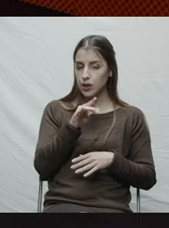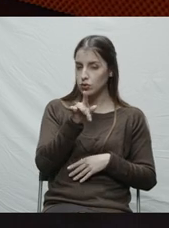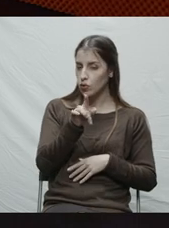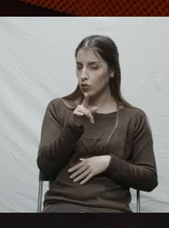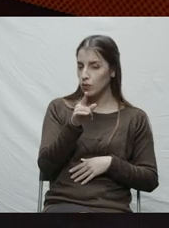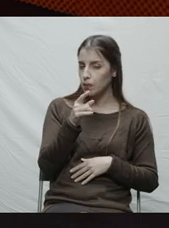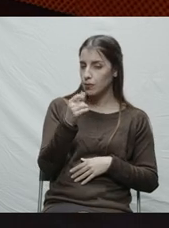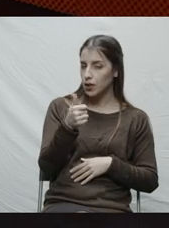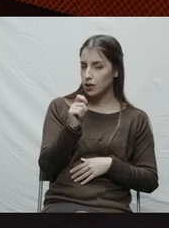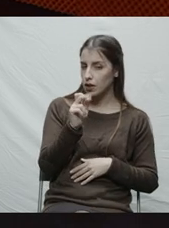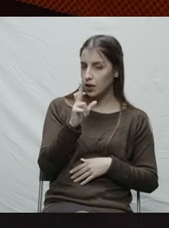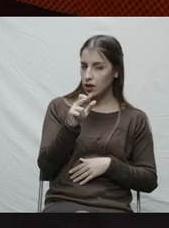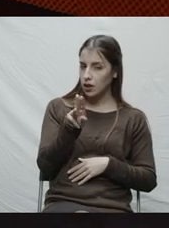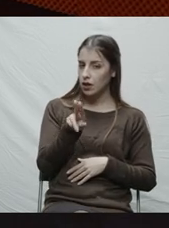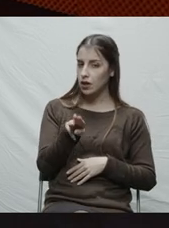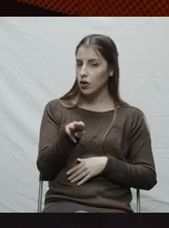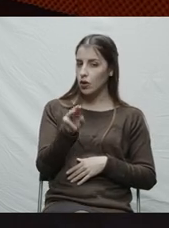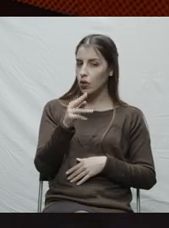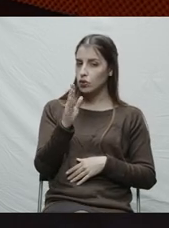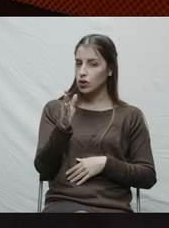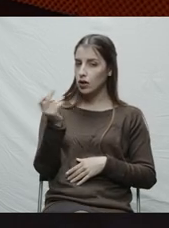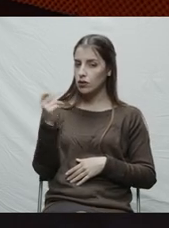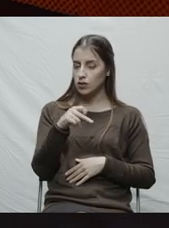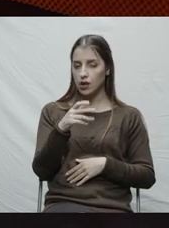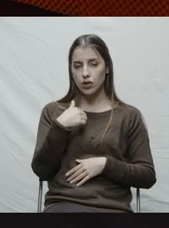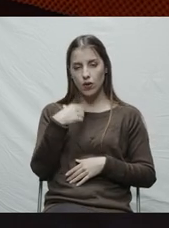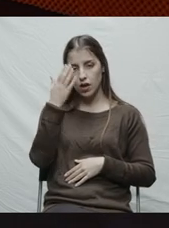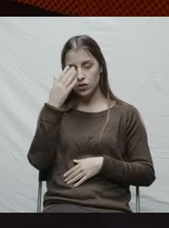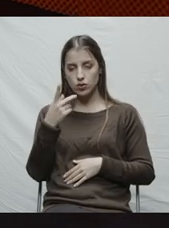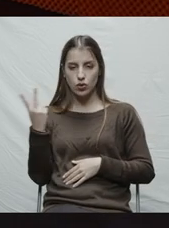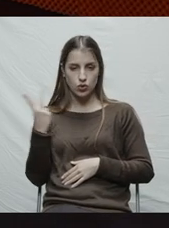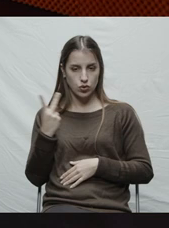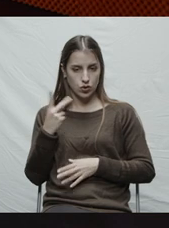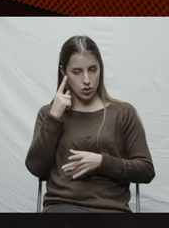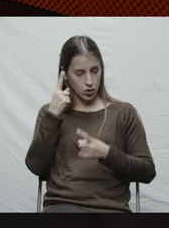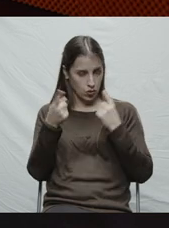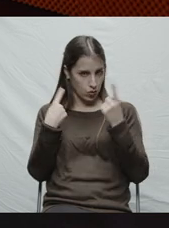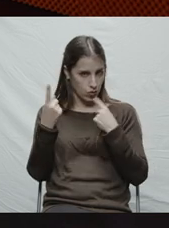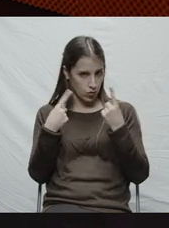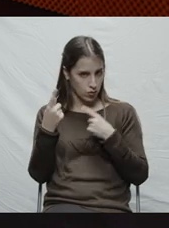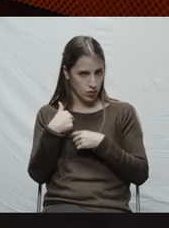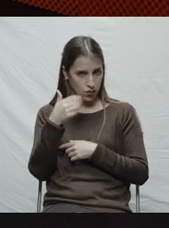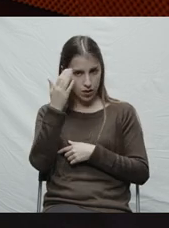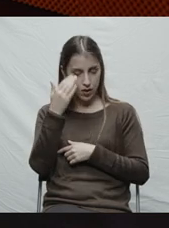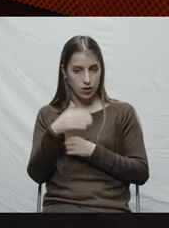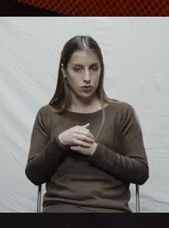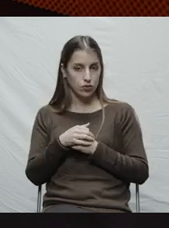Não, já tinhas voltado para Portugal na altura. Okay. Nós éramos um bocado loucos, acho que é essa. Nós queríamos a bons não loucos. Não existe ao porque não é uma companhia,